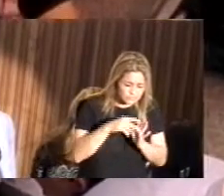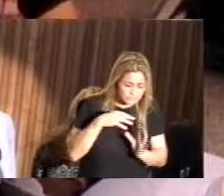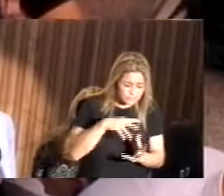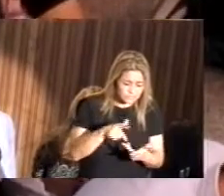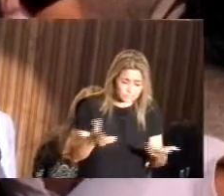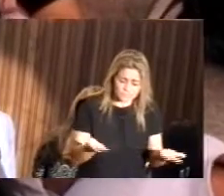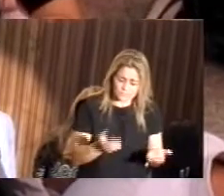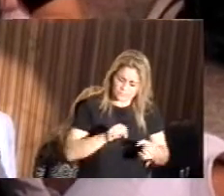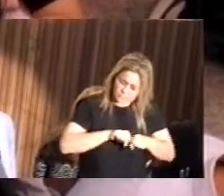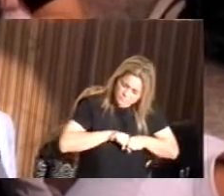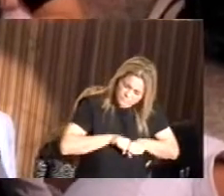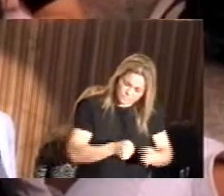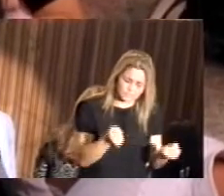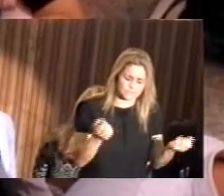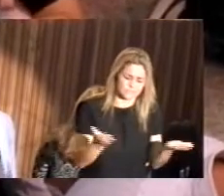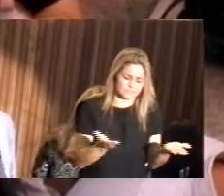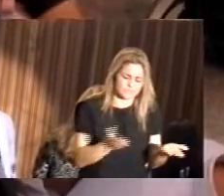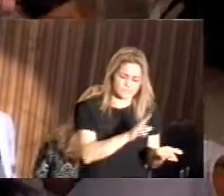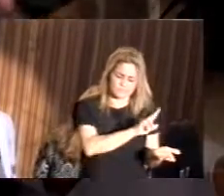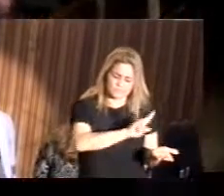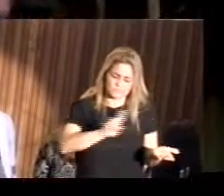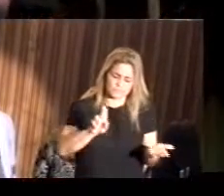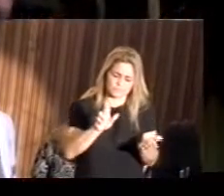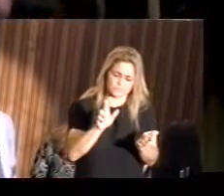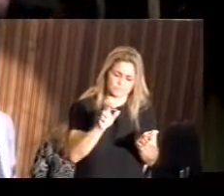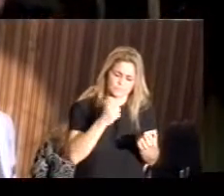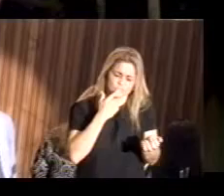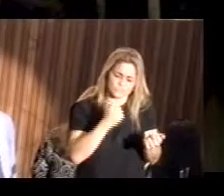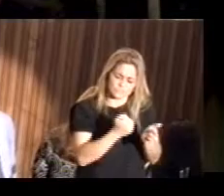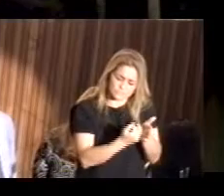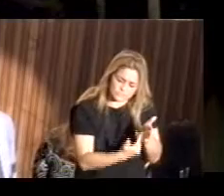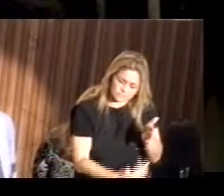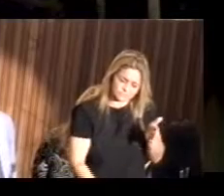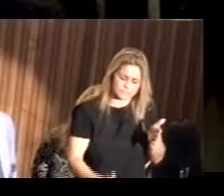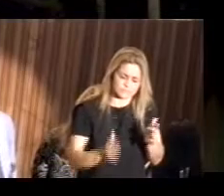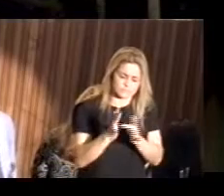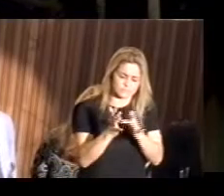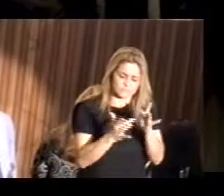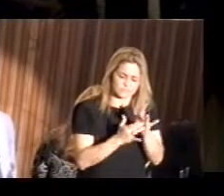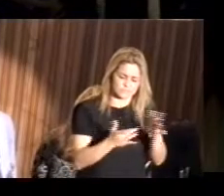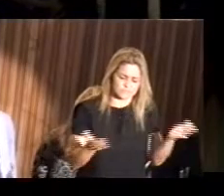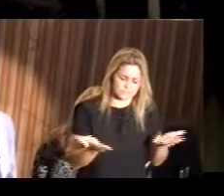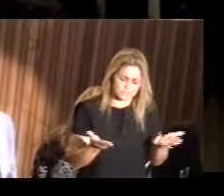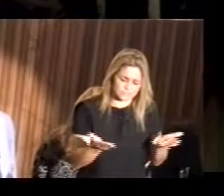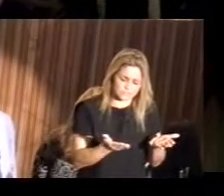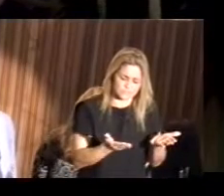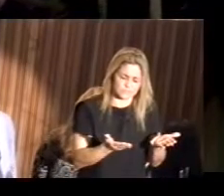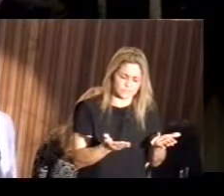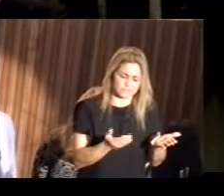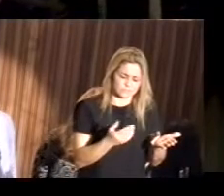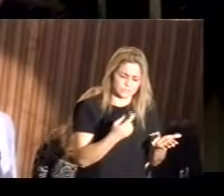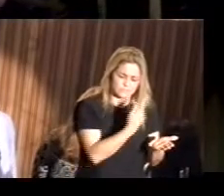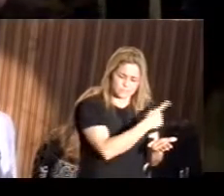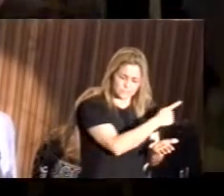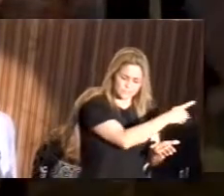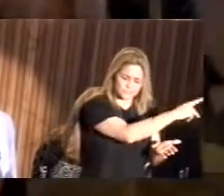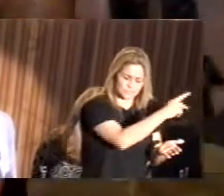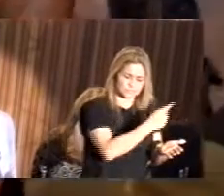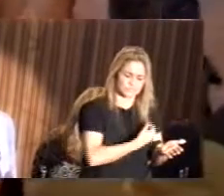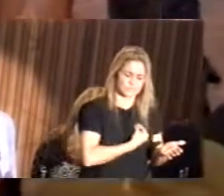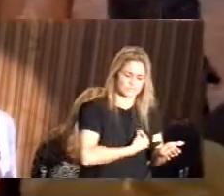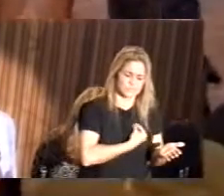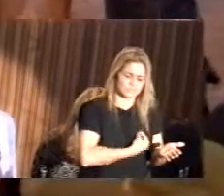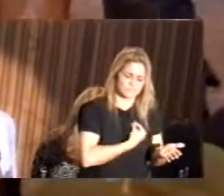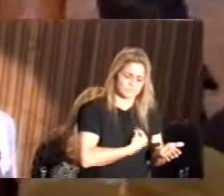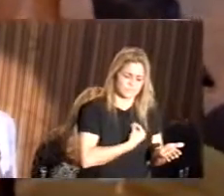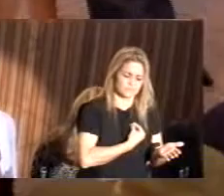quebra agora no poder do nome e do sangue de Jesus. E que venham sobre essas vidas, Senhor,